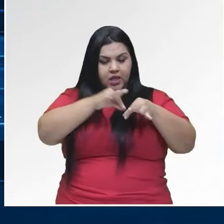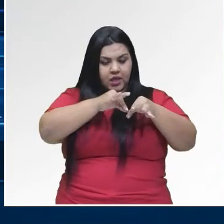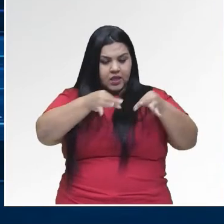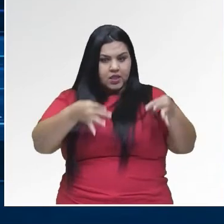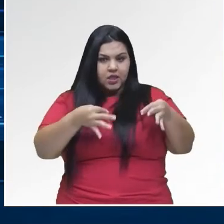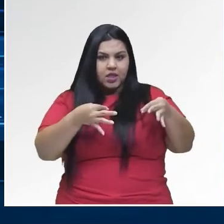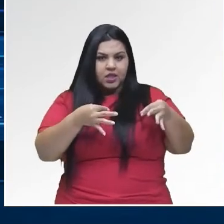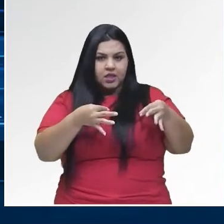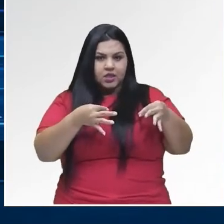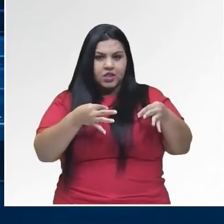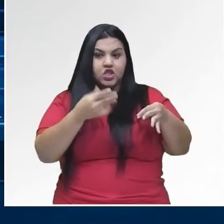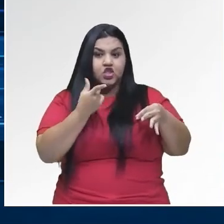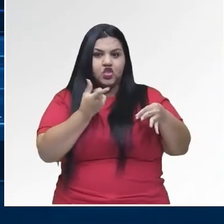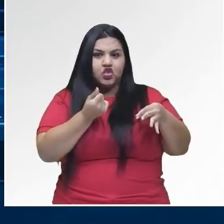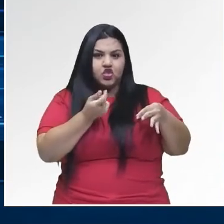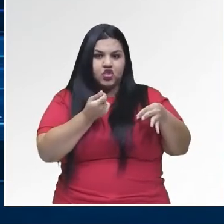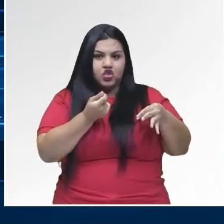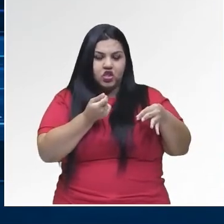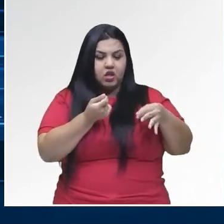em cima da mesa.